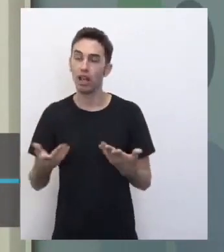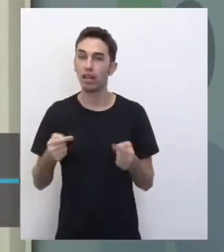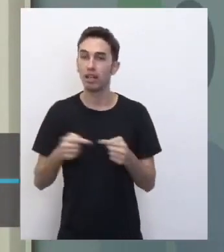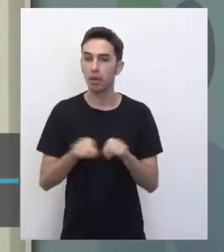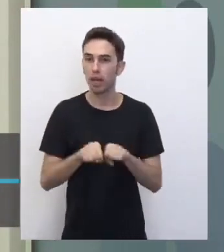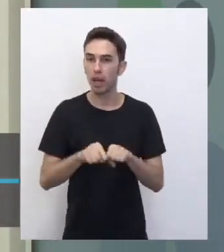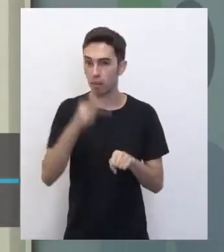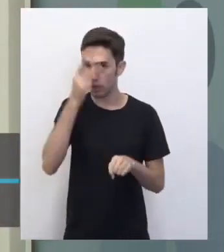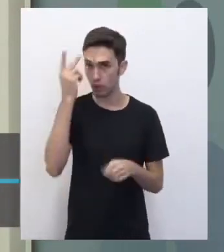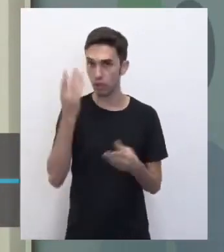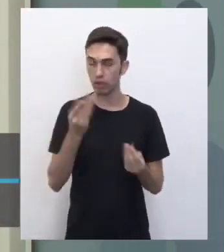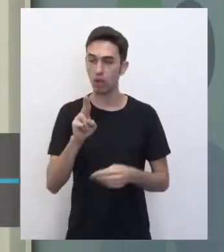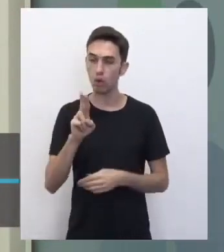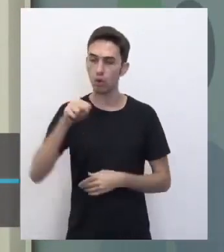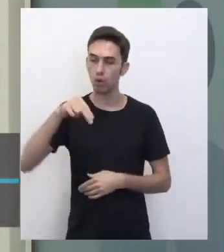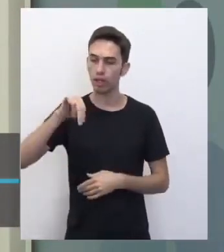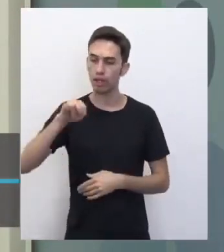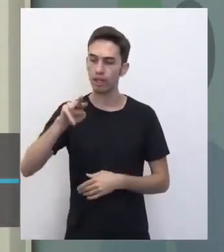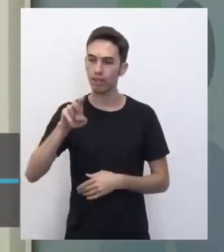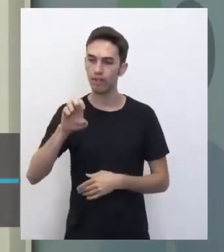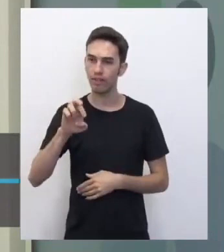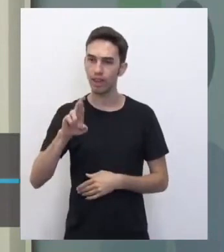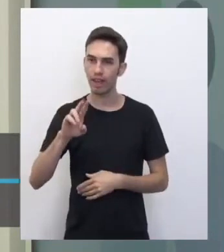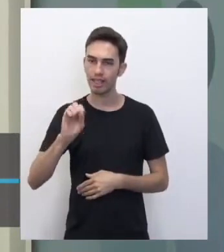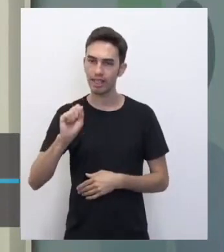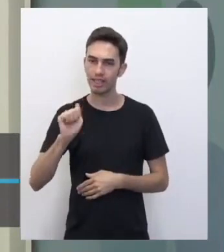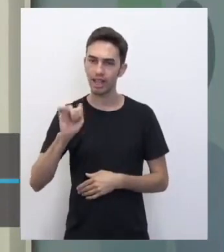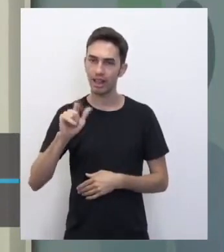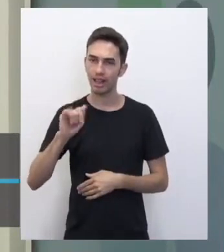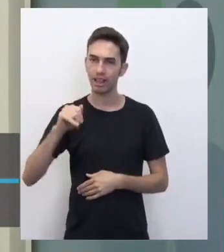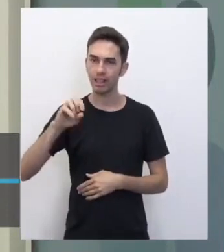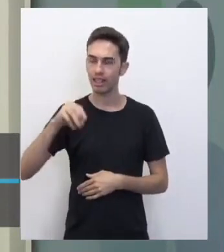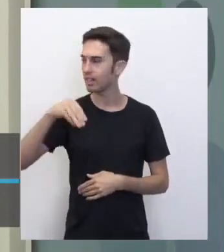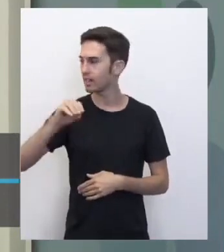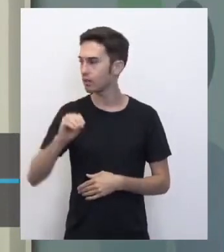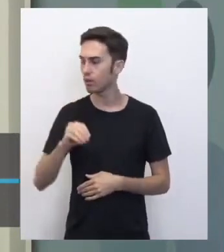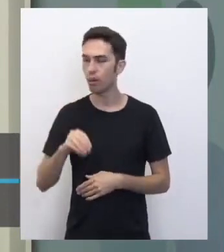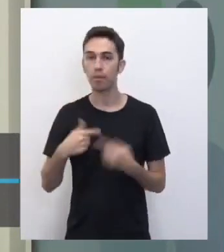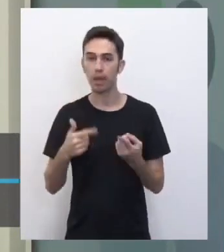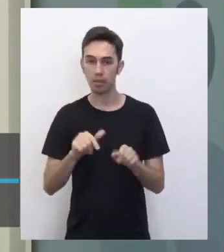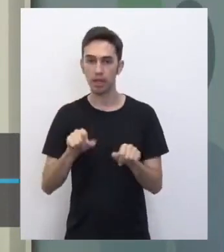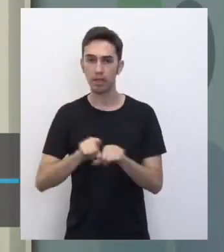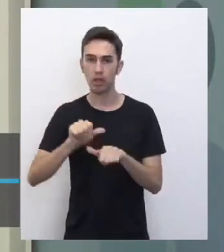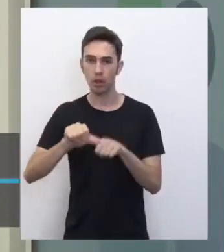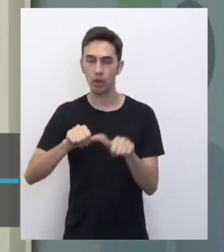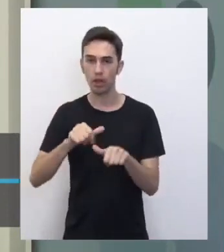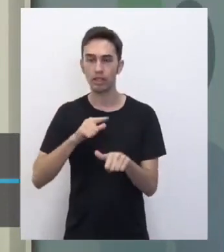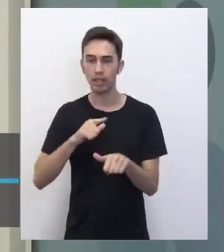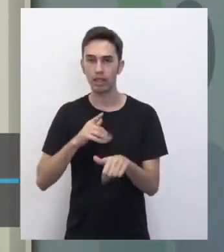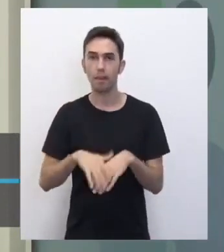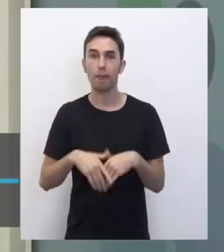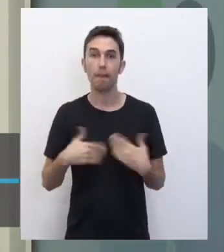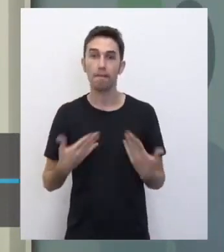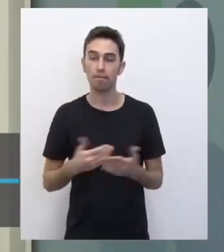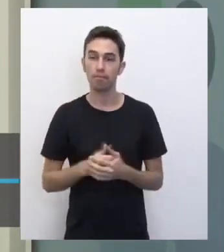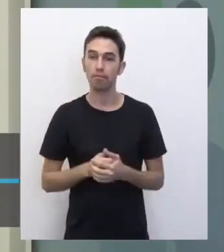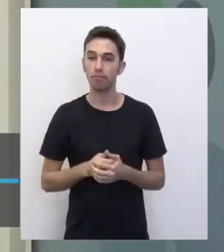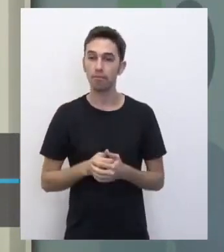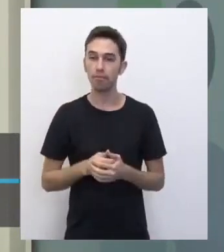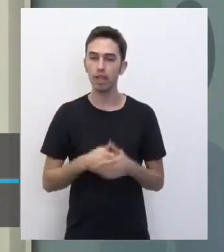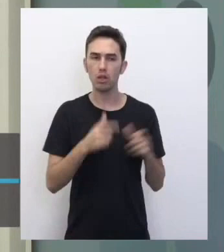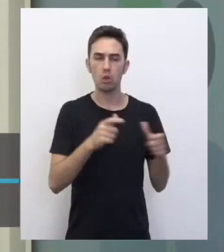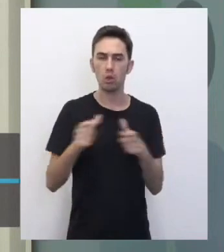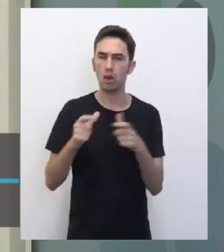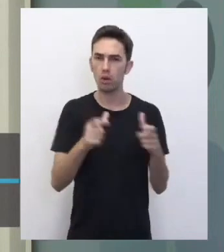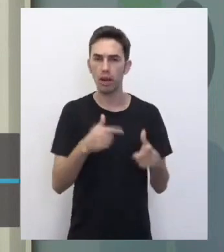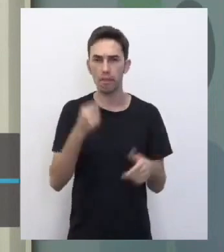Muito próximo do dogmatismo, que é aquela ideia de que, olha, o certo é certo, independente da época, independente do lugar, independente